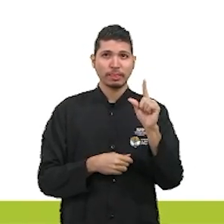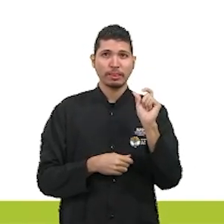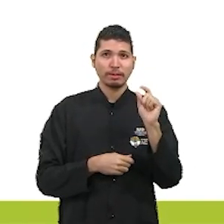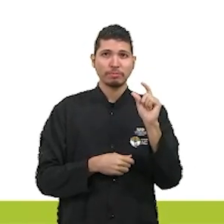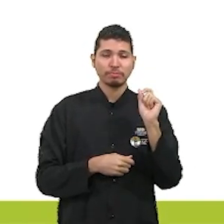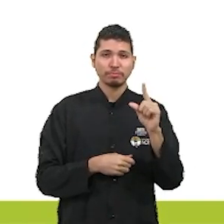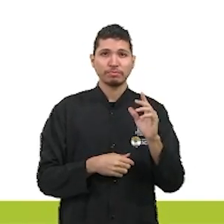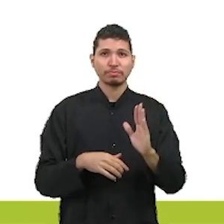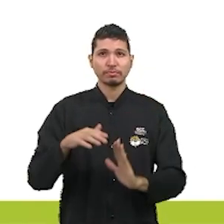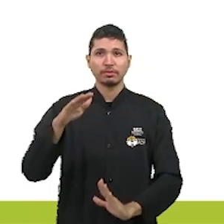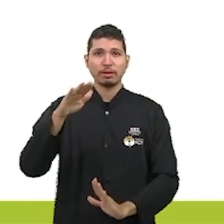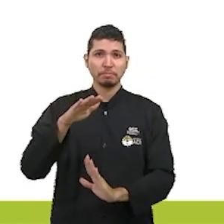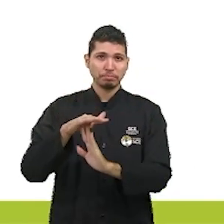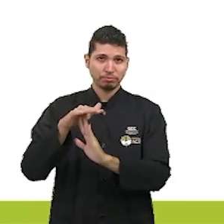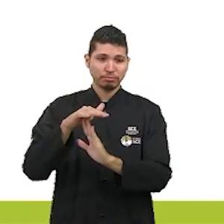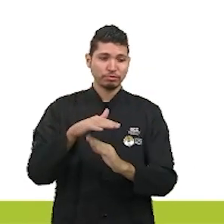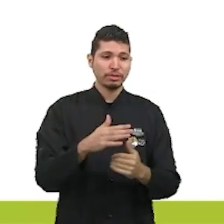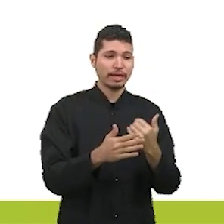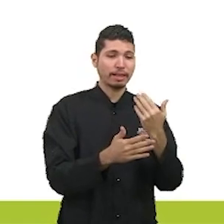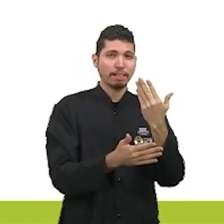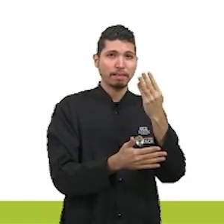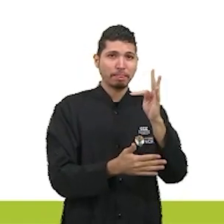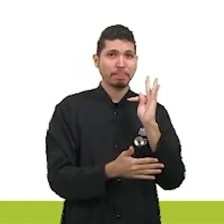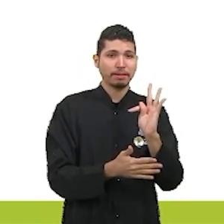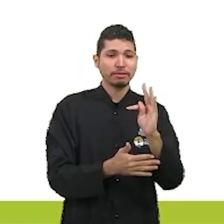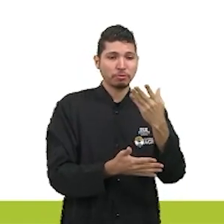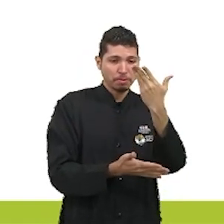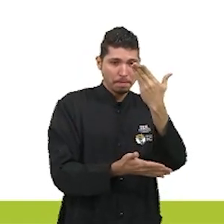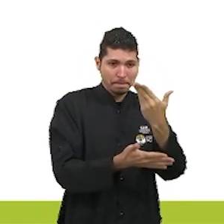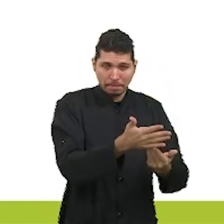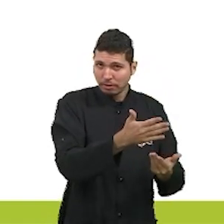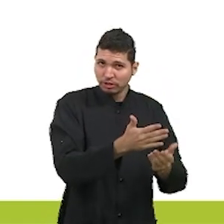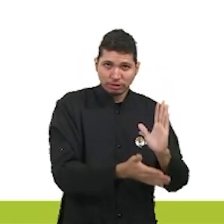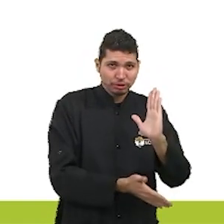tensão dissipada, né? Aquela tensão que já foi